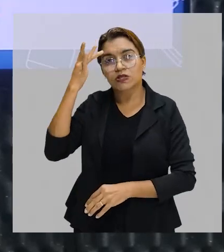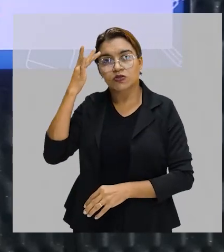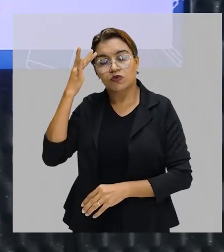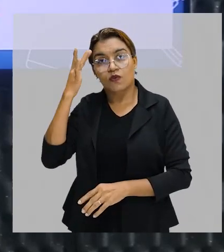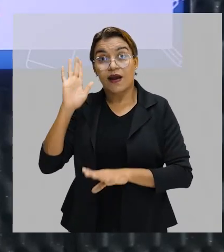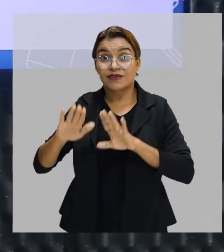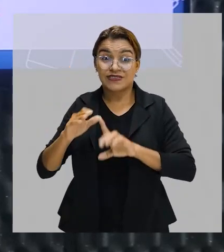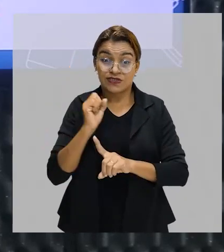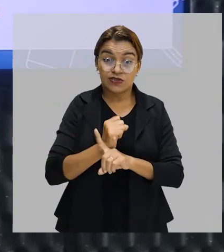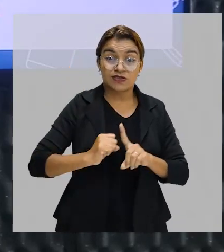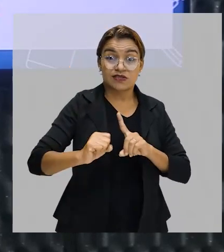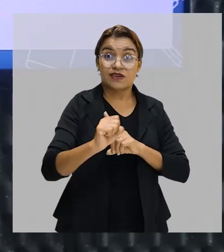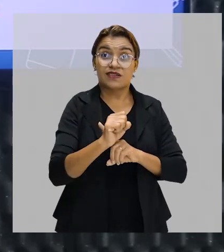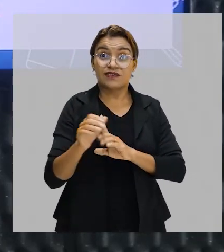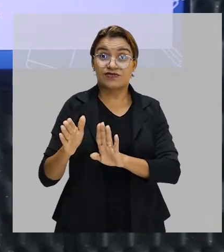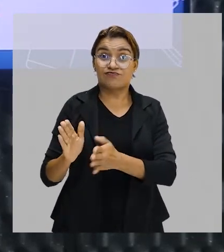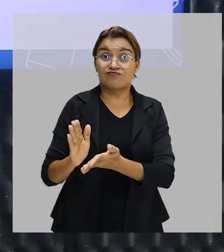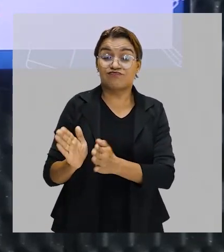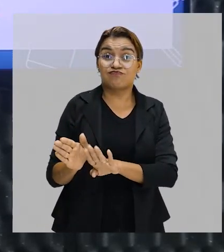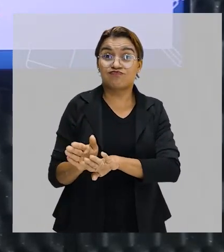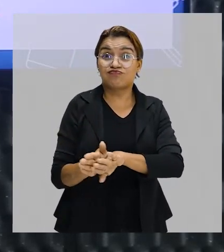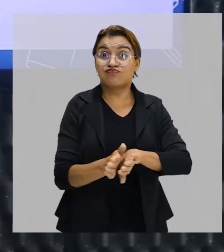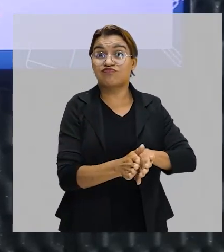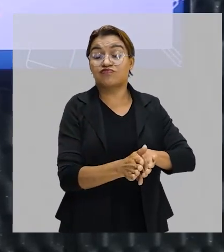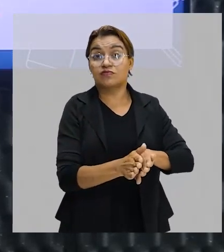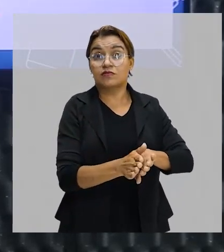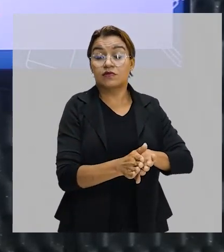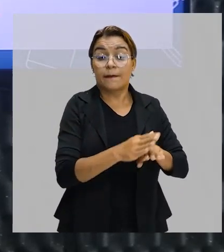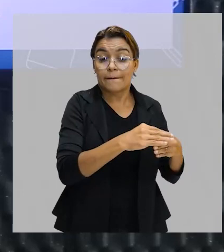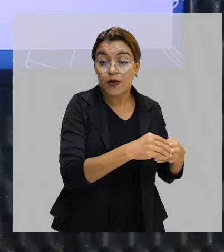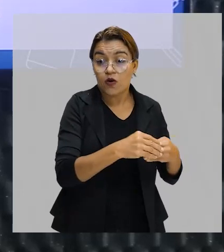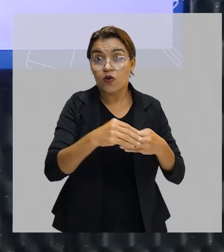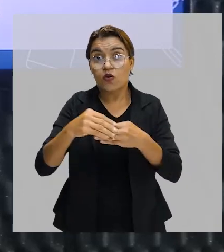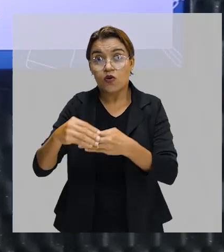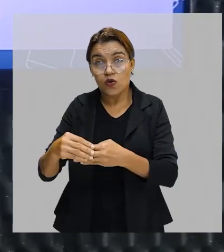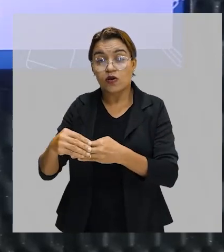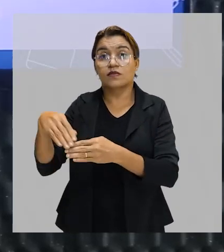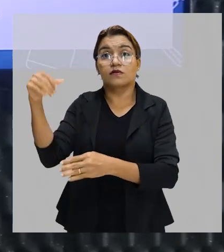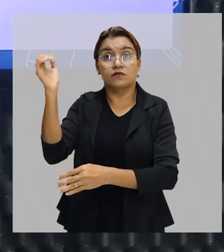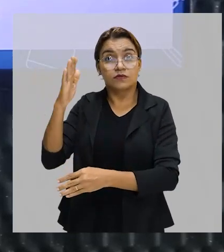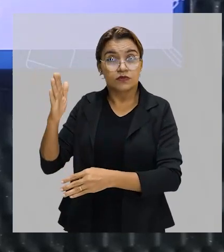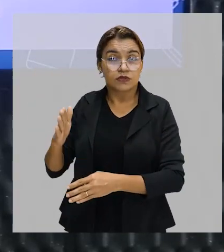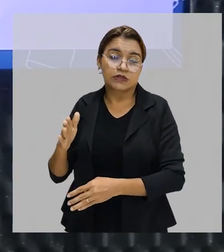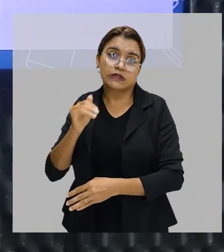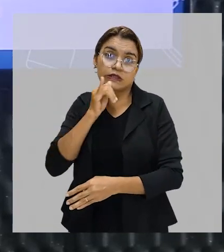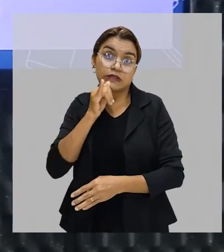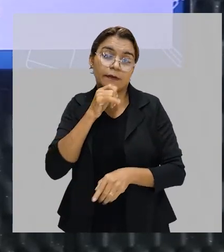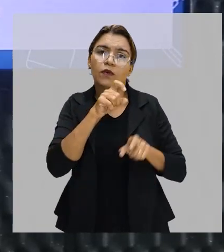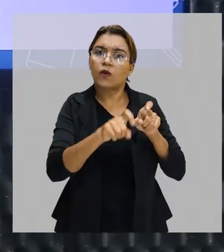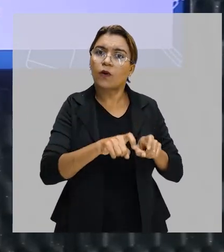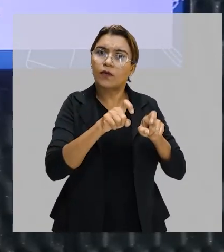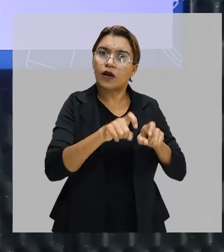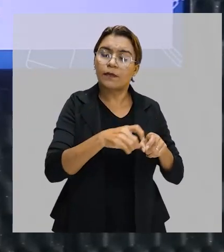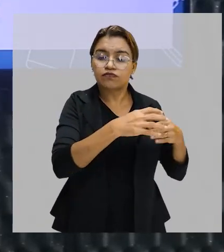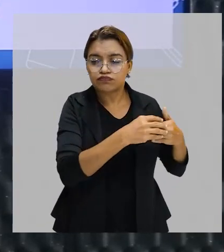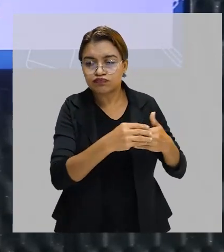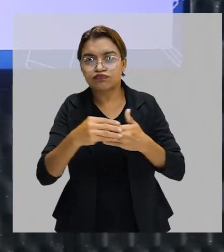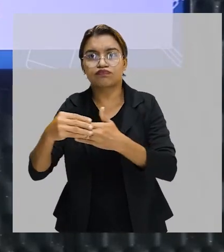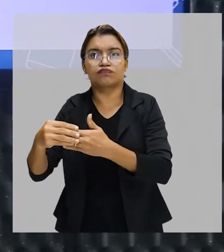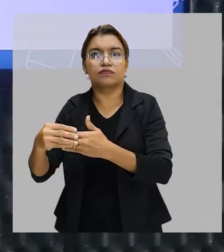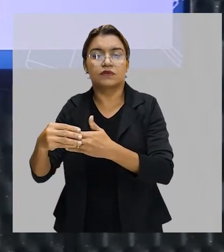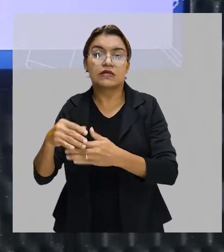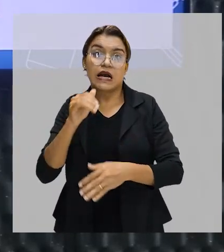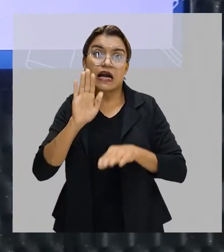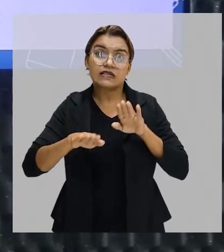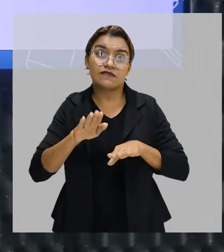ficam à margem. Tá bom? Como o povo do campo. Como a